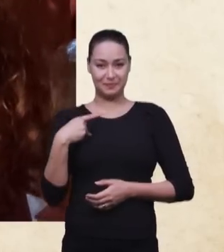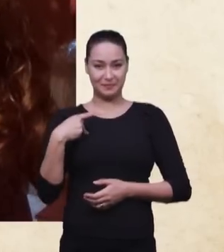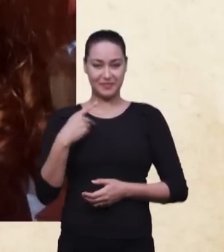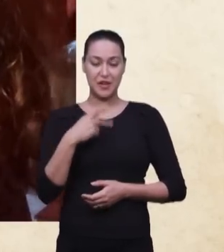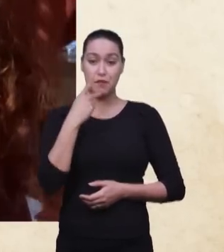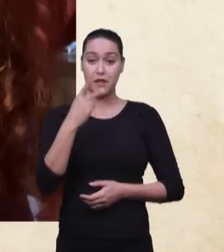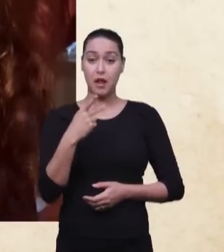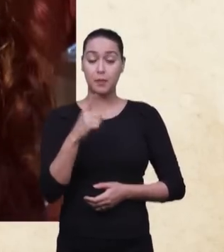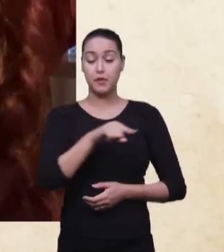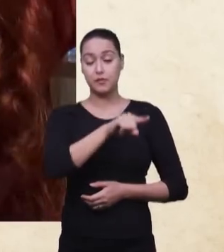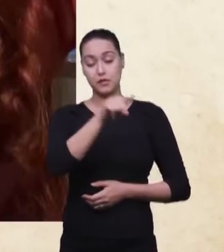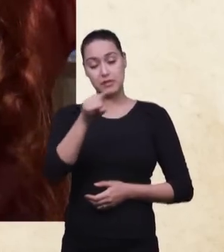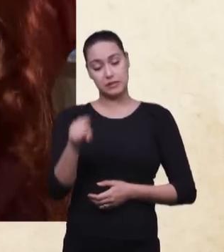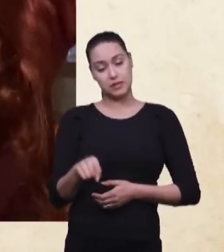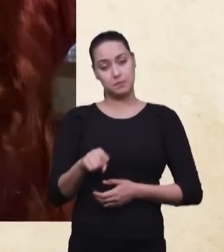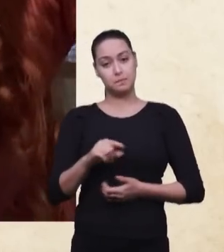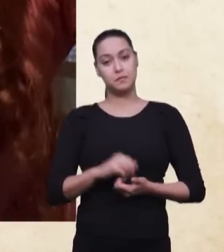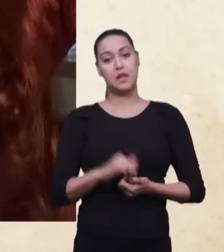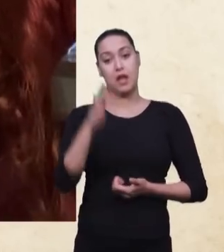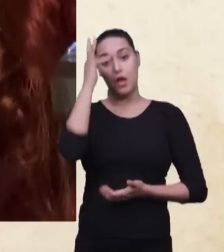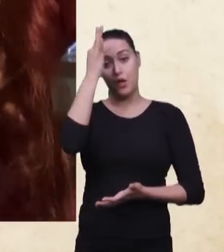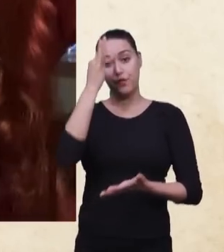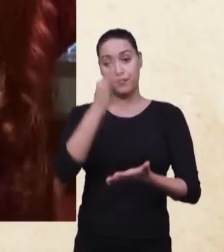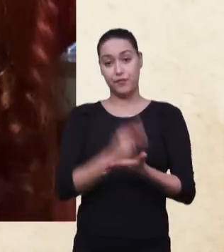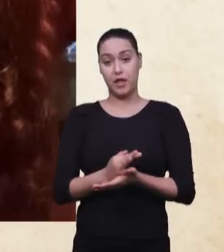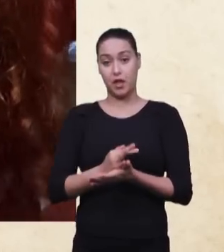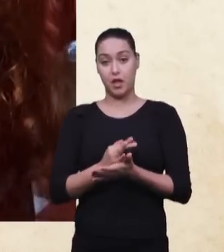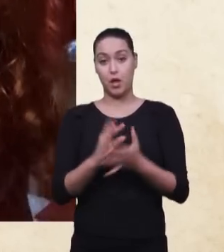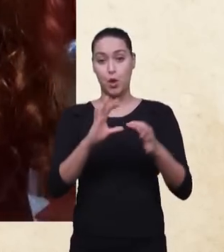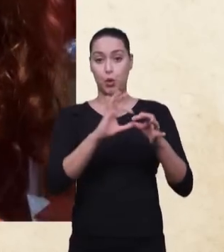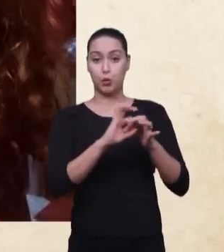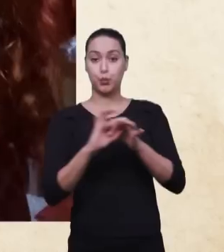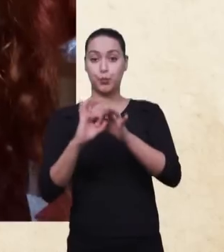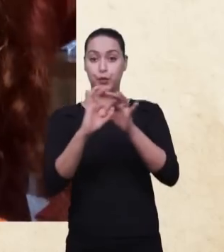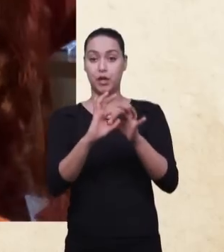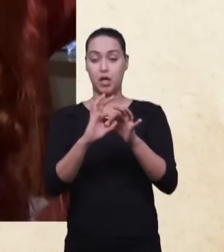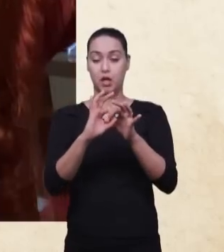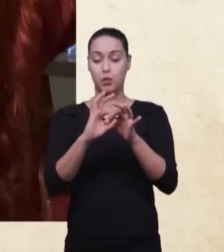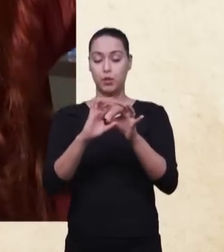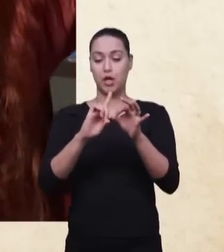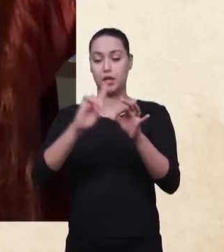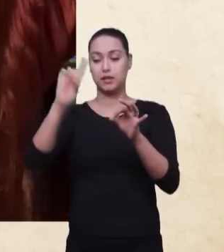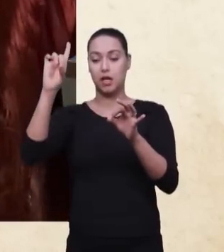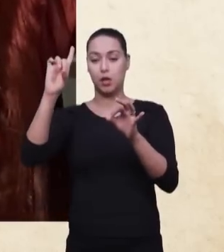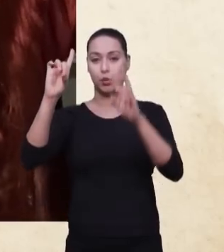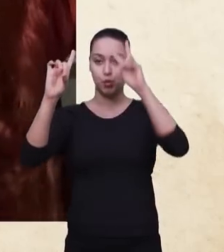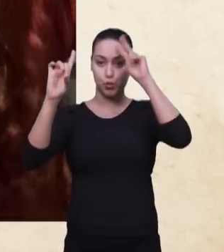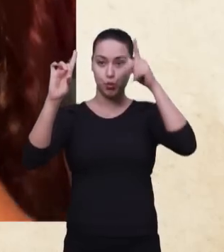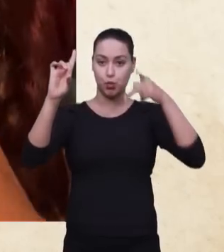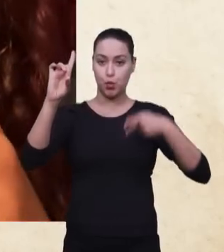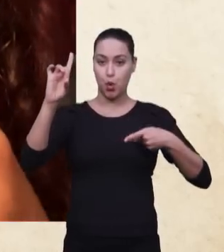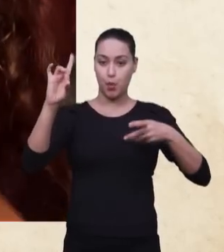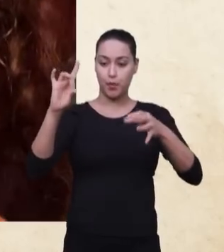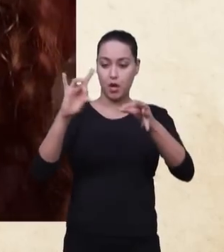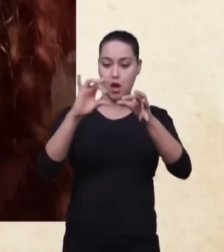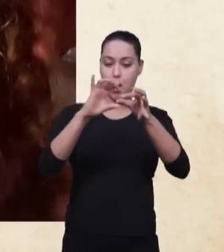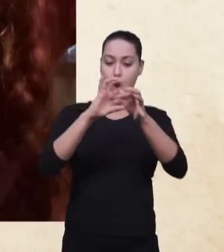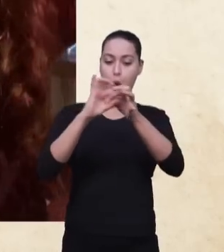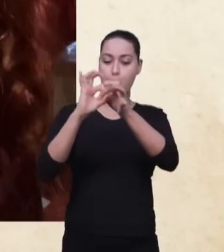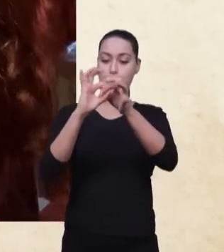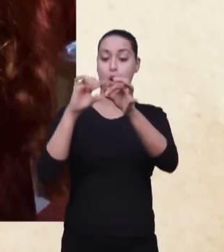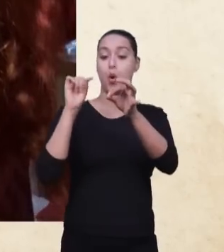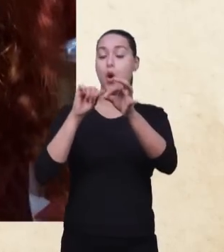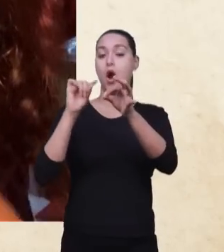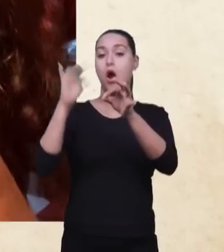Lúcio. E eu vou falar um pouquinho para os irmãos sobre a fé. A fé é um agente de união entre Deus e o homem, e esse agente se chama